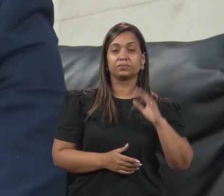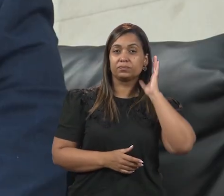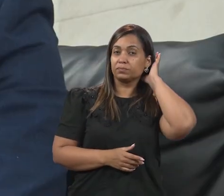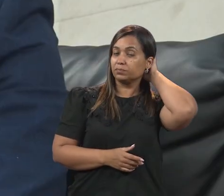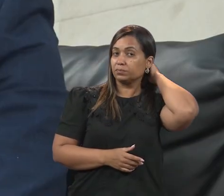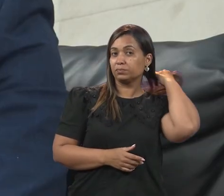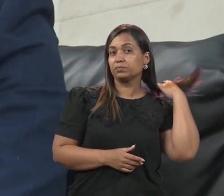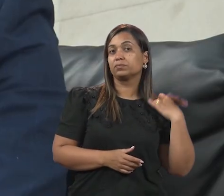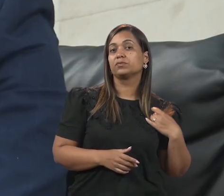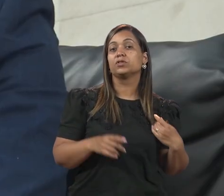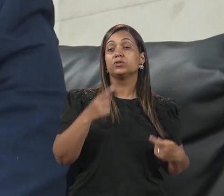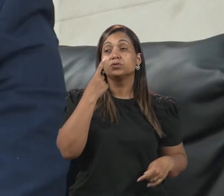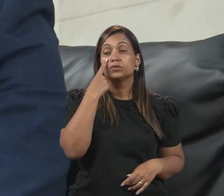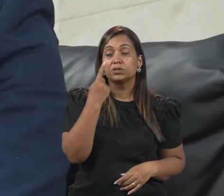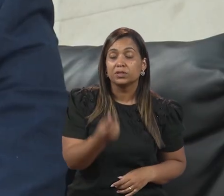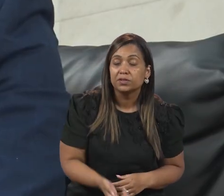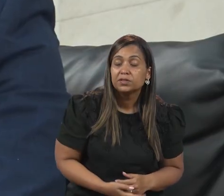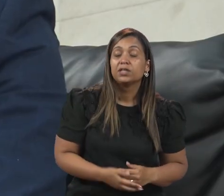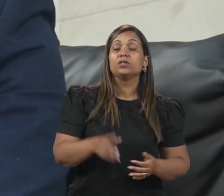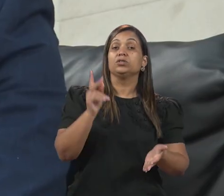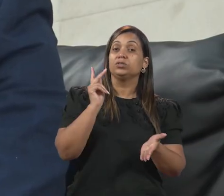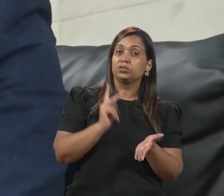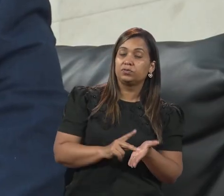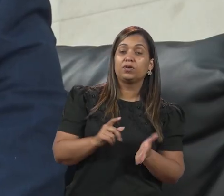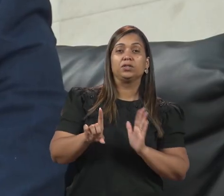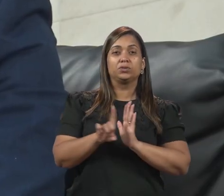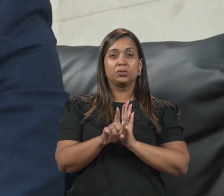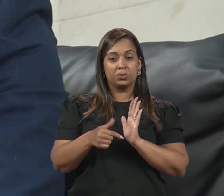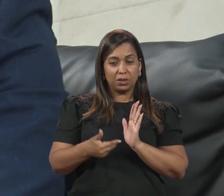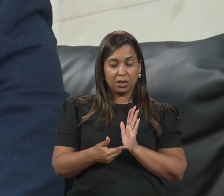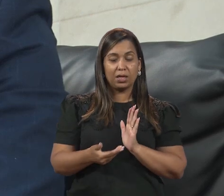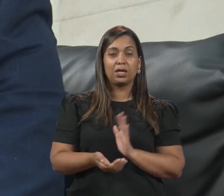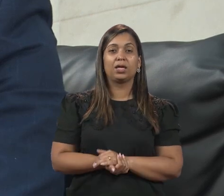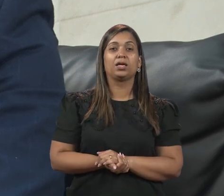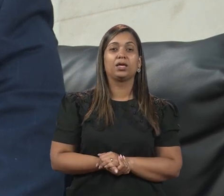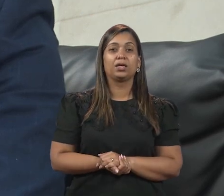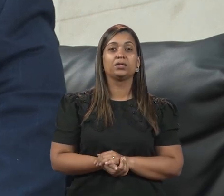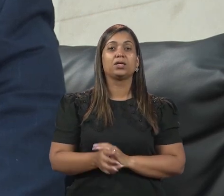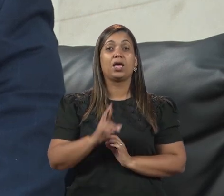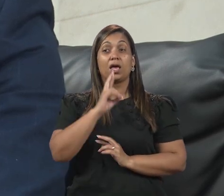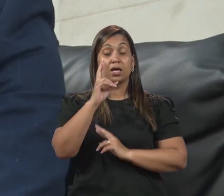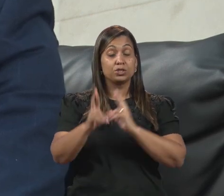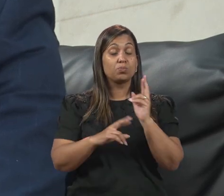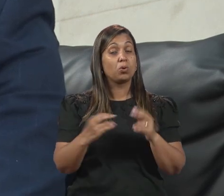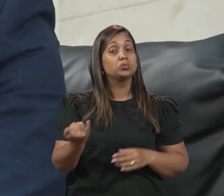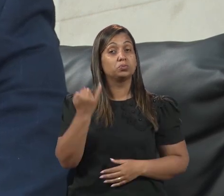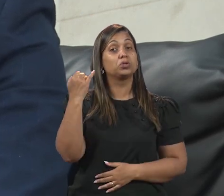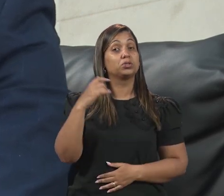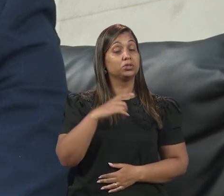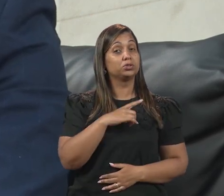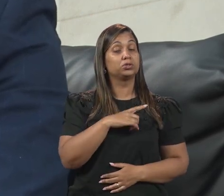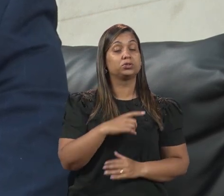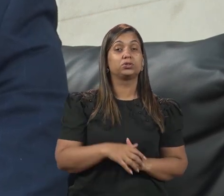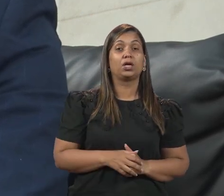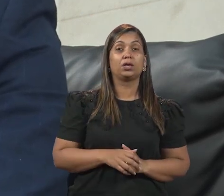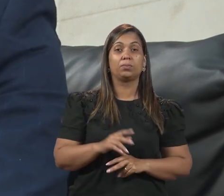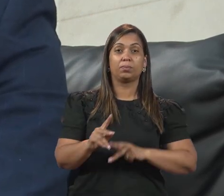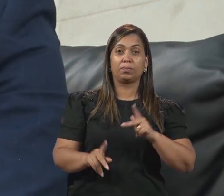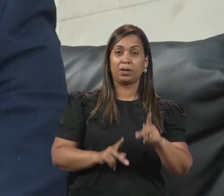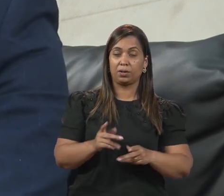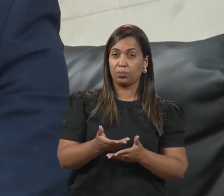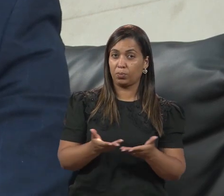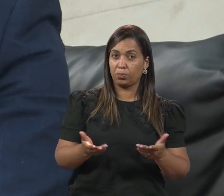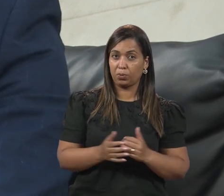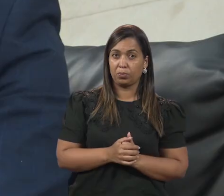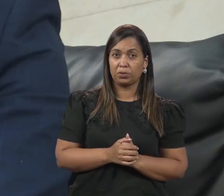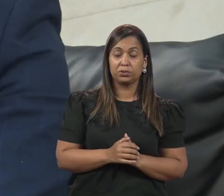Quando você vê, sabe, que de fato leis como essa trazem resultados importantes para a população,